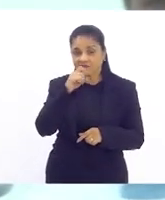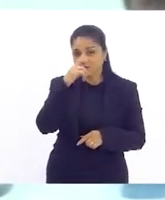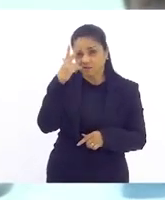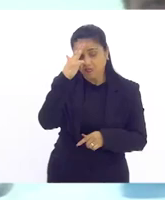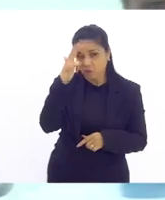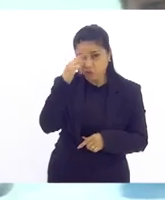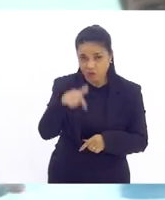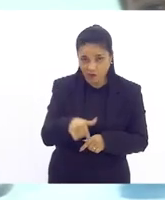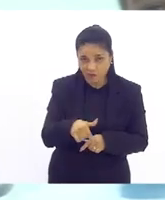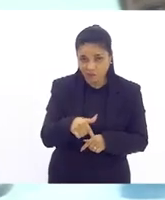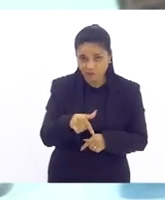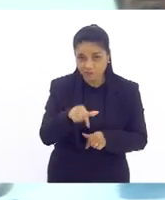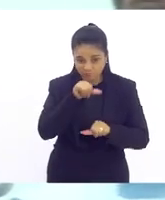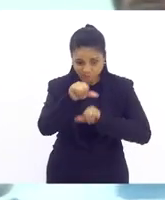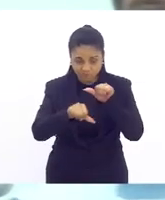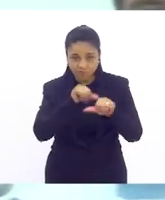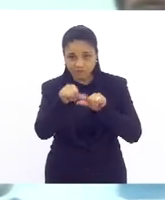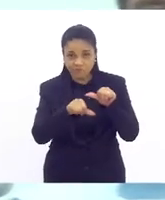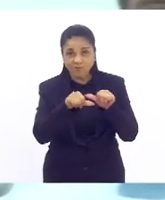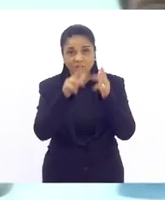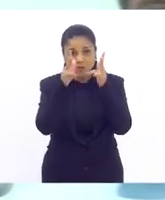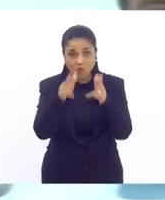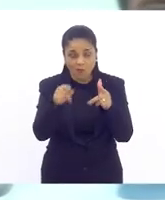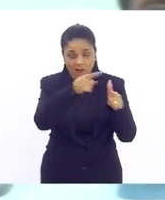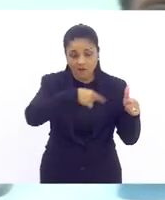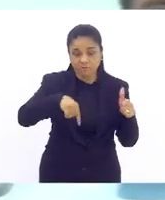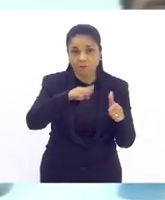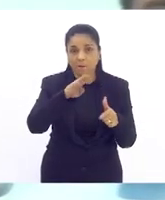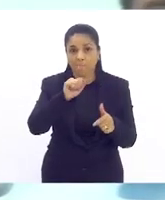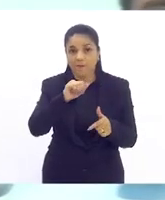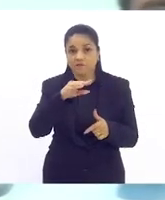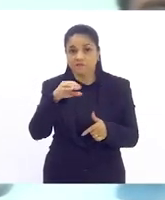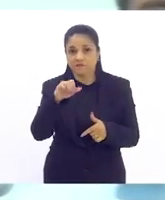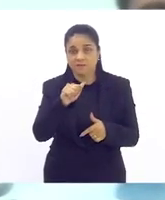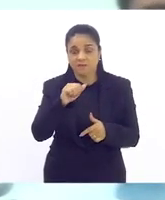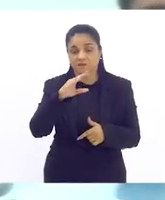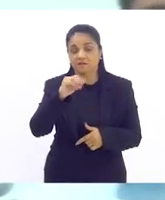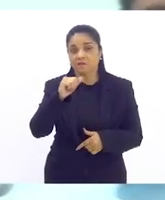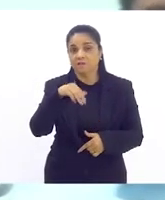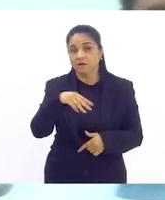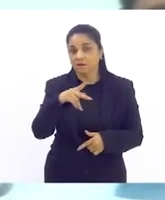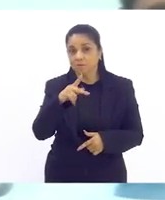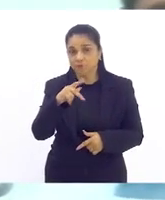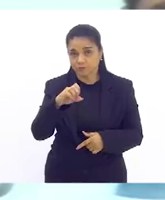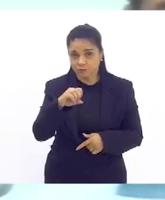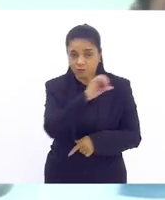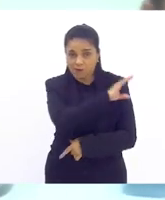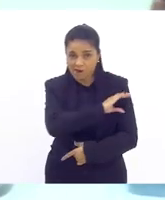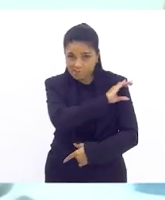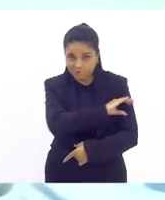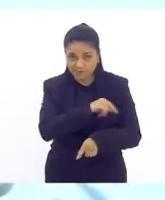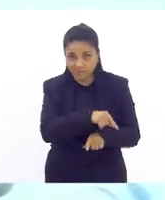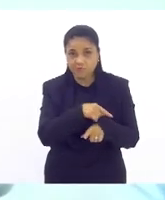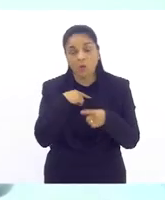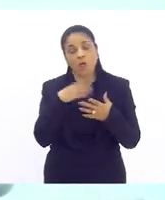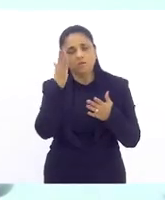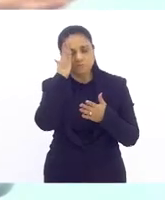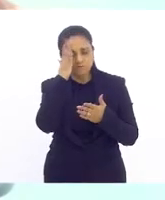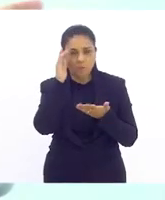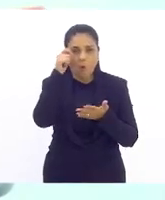lá da Bacia de Campos então eu eu sei que isso é obrigação